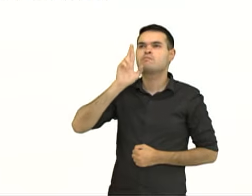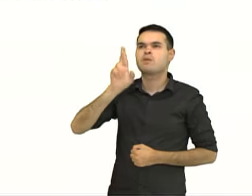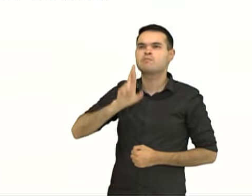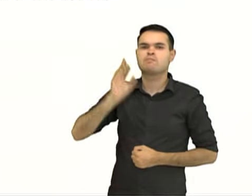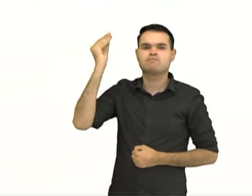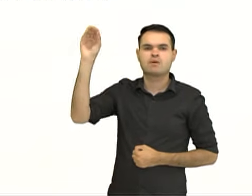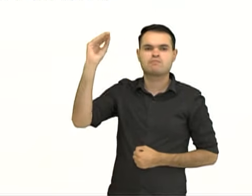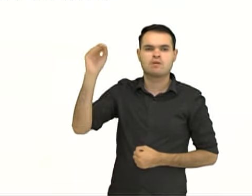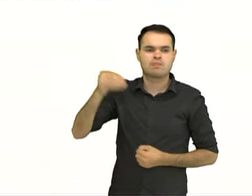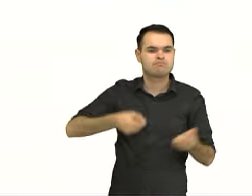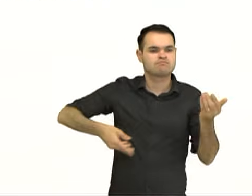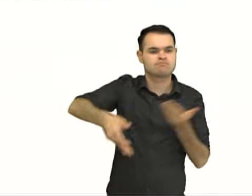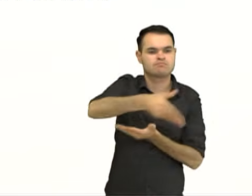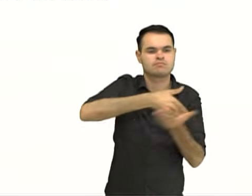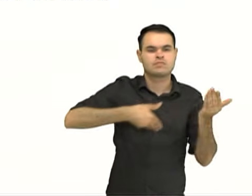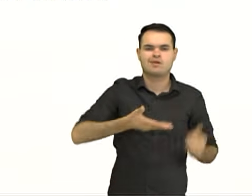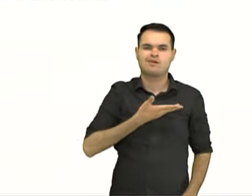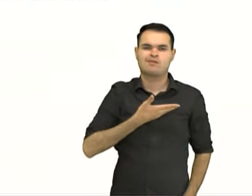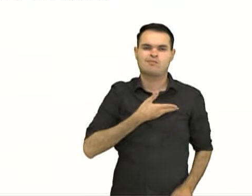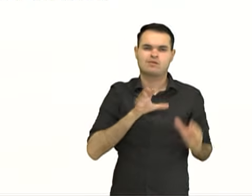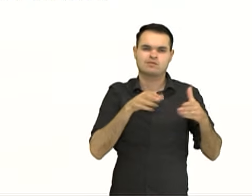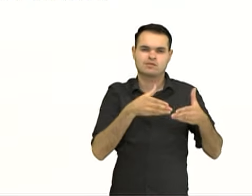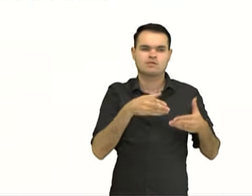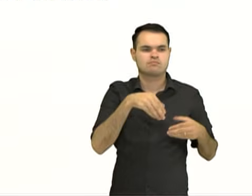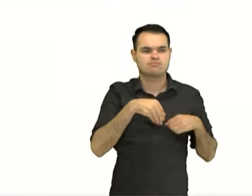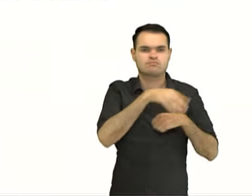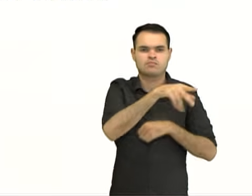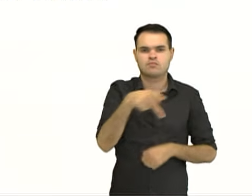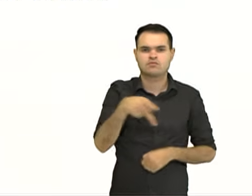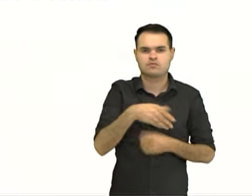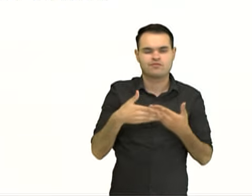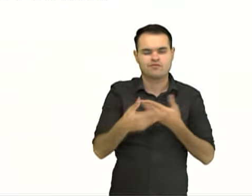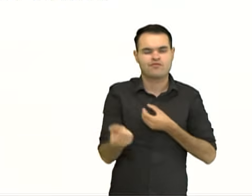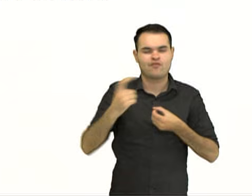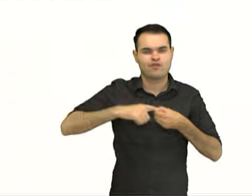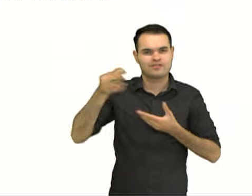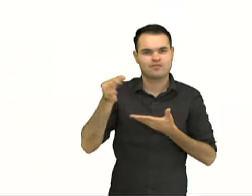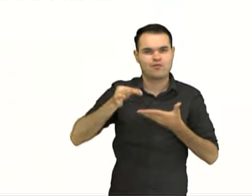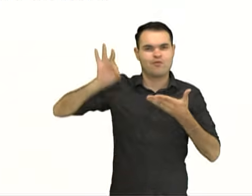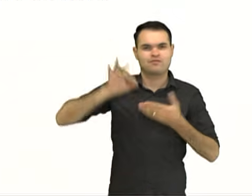respostas com seus colegas de sala, com o seu professor. A gente volta com a correção.